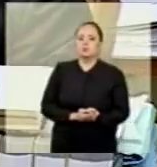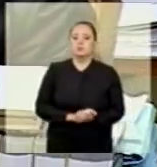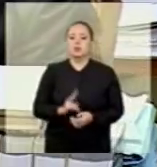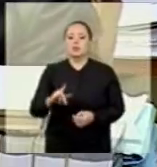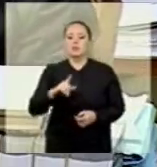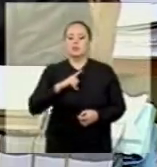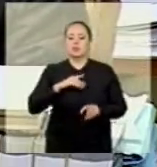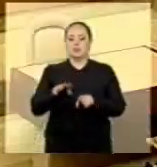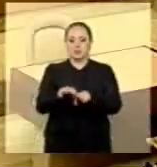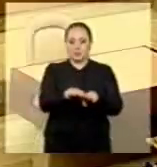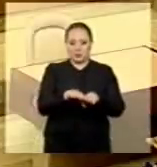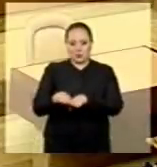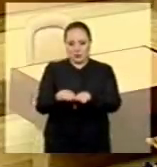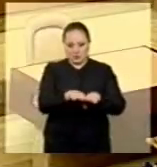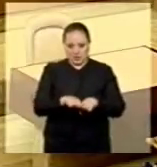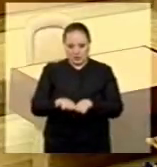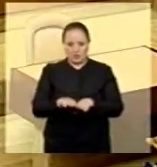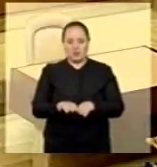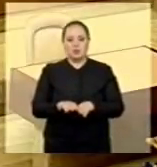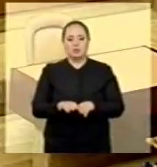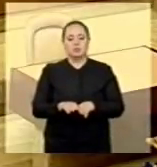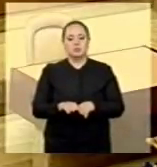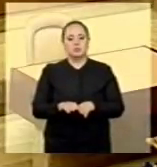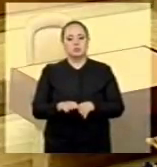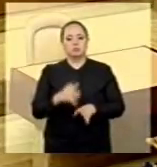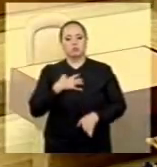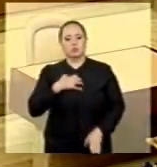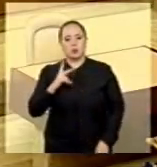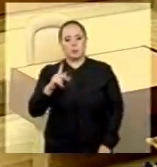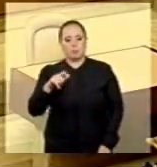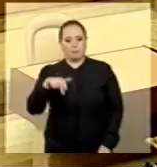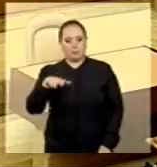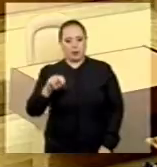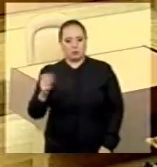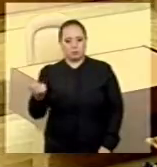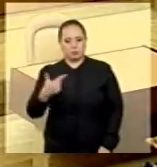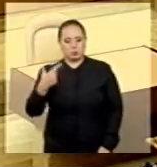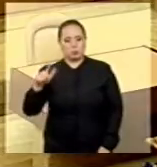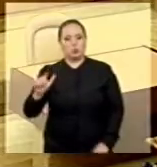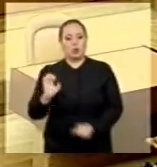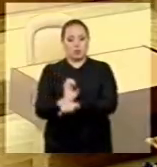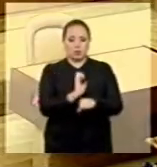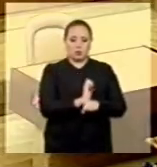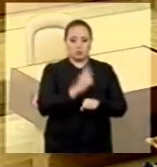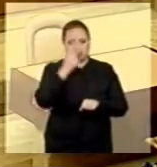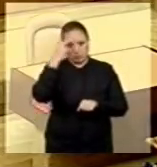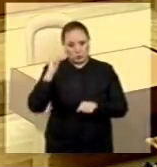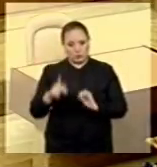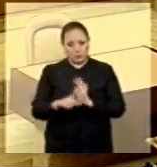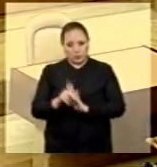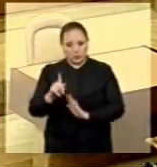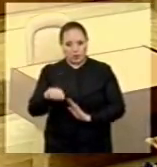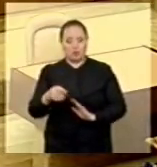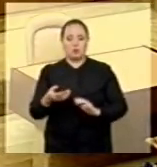devem submeter de modo pleno, entre outras autoridades estatais, os membros do Congresso